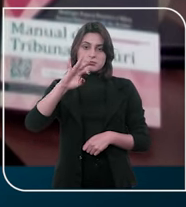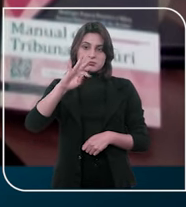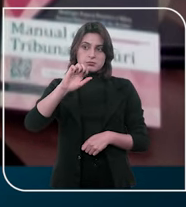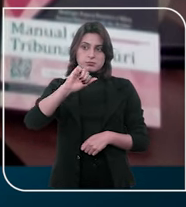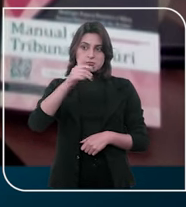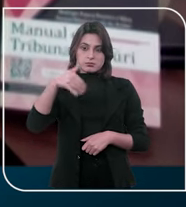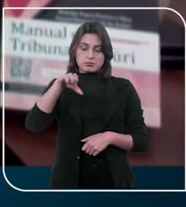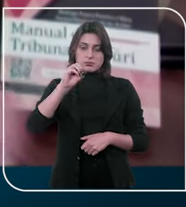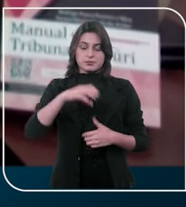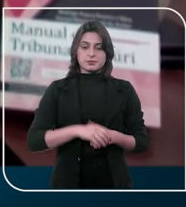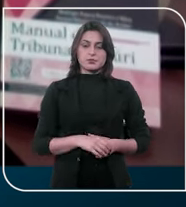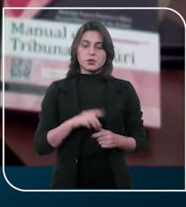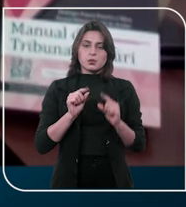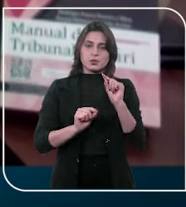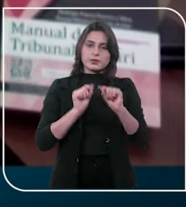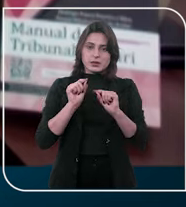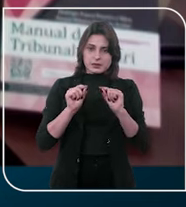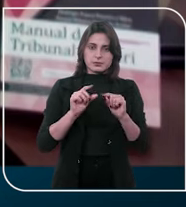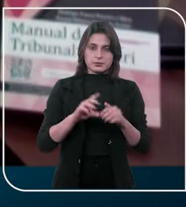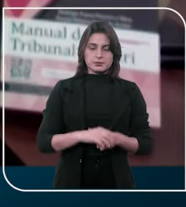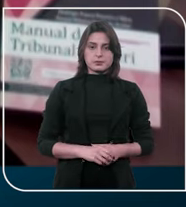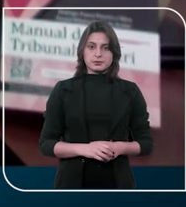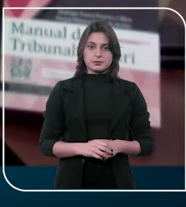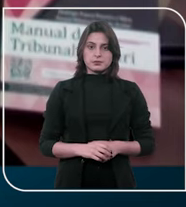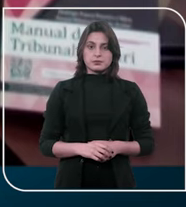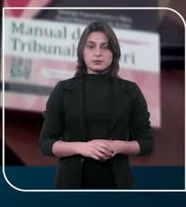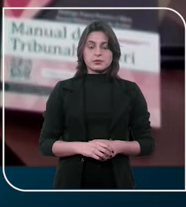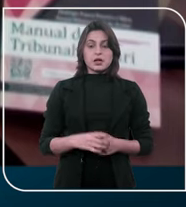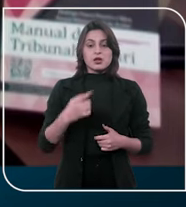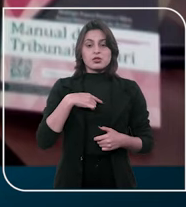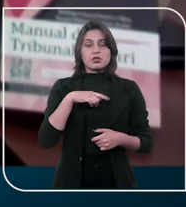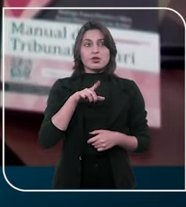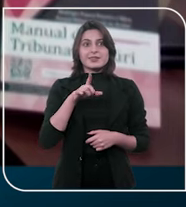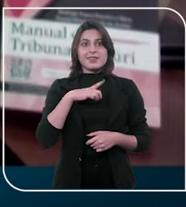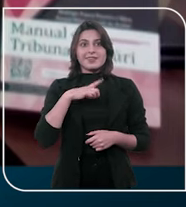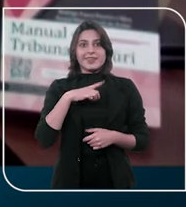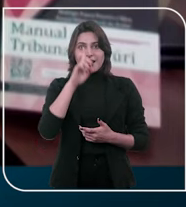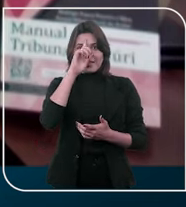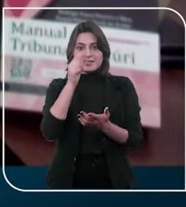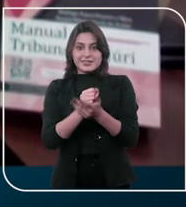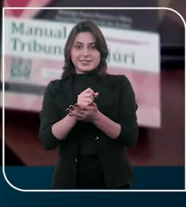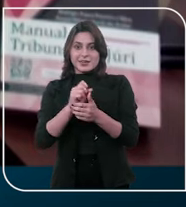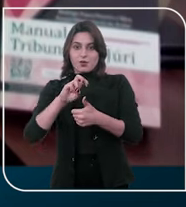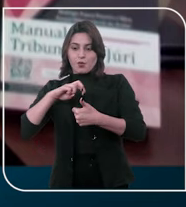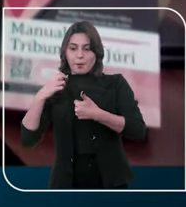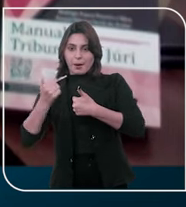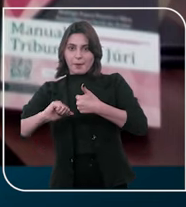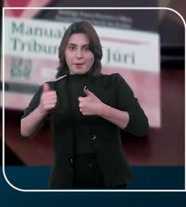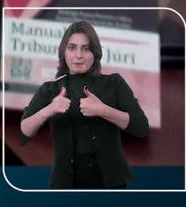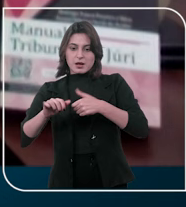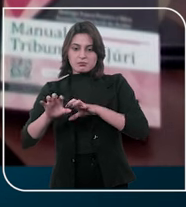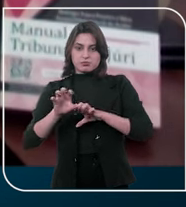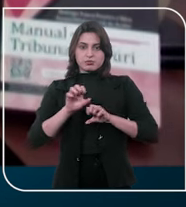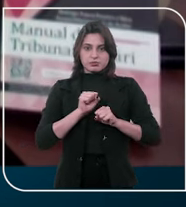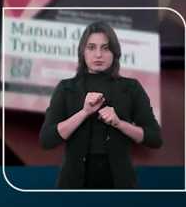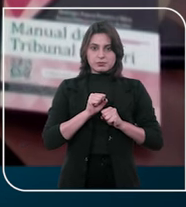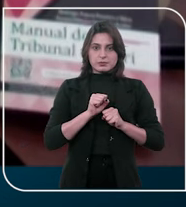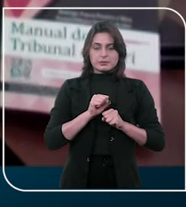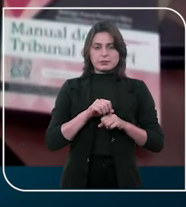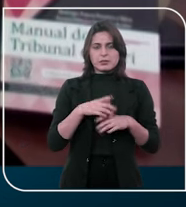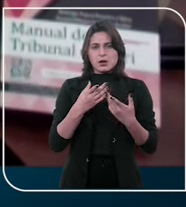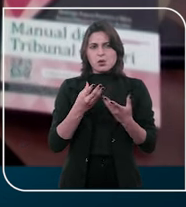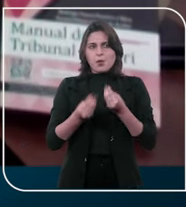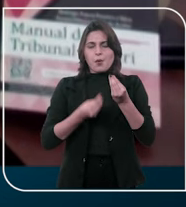nós temos de extração da decisão dos jurados. Então, como que os jurados decidem no Brasil? Como a